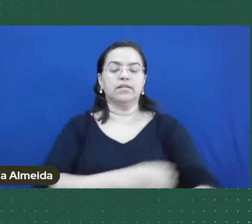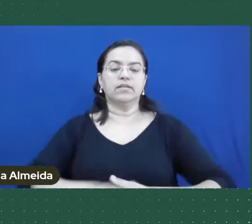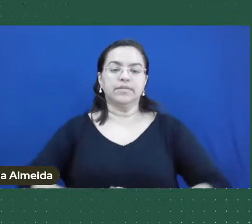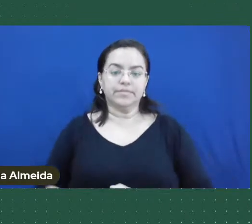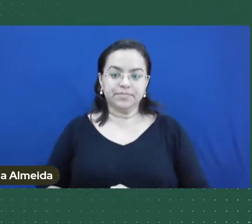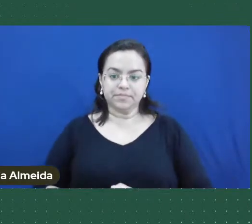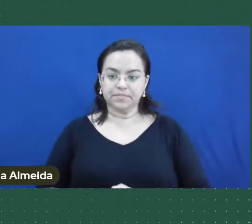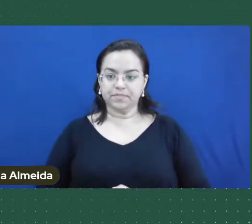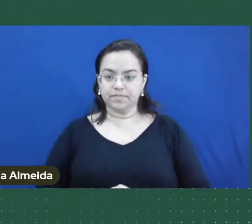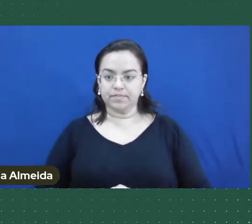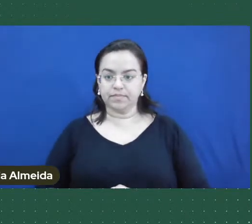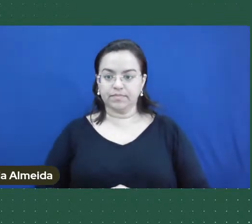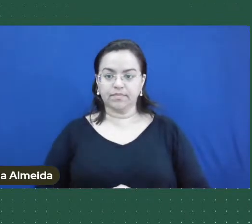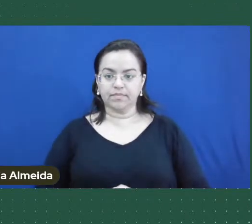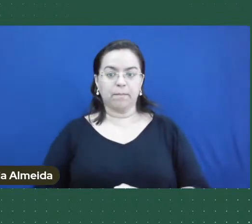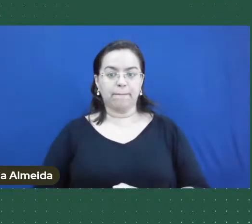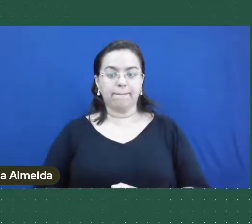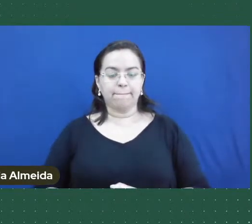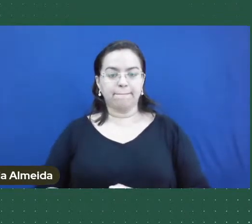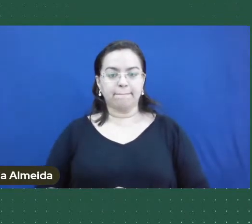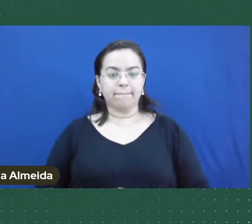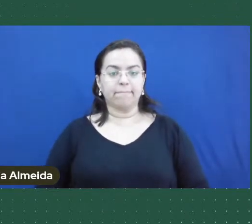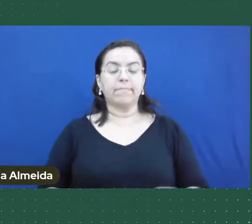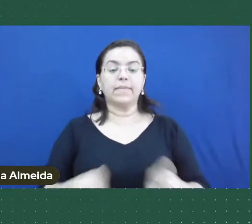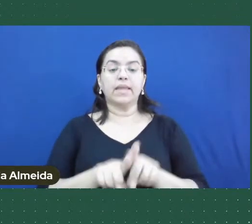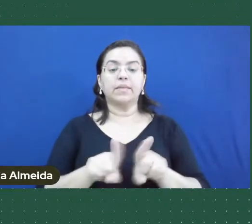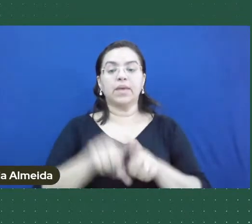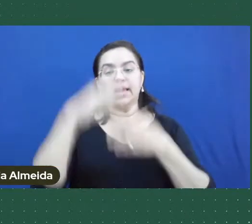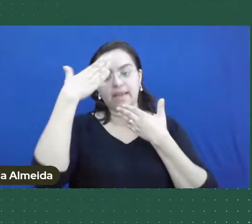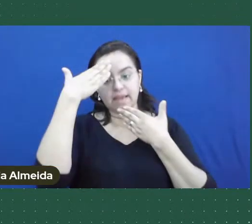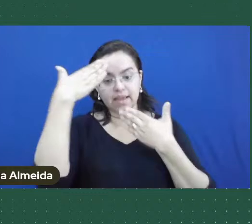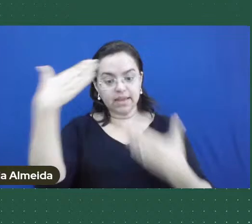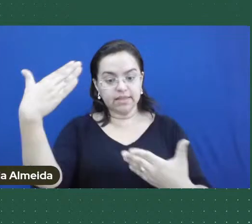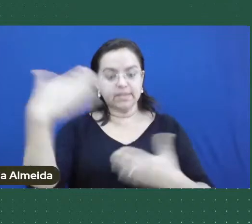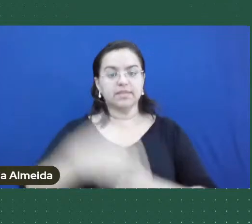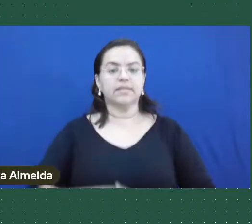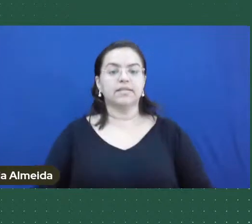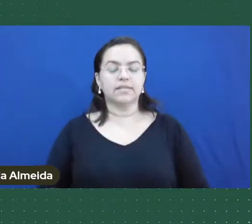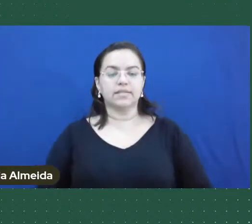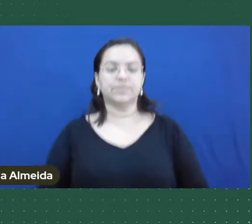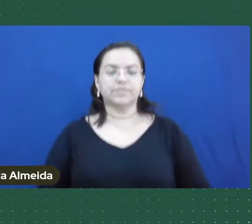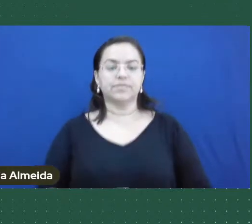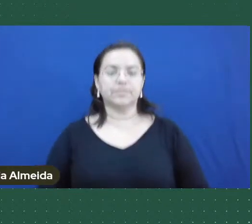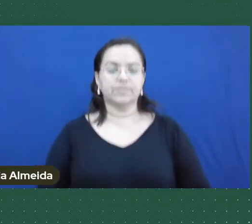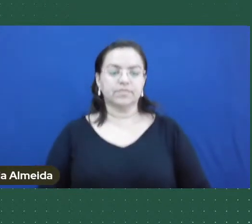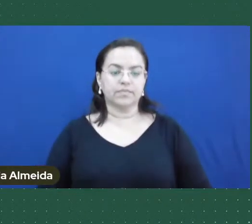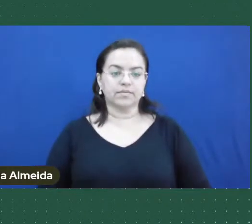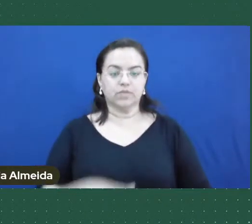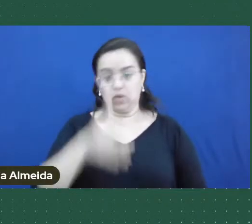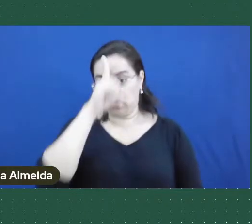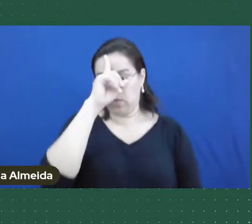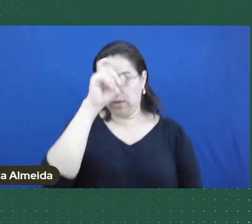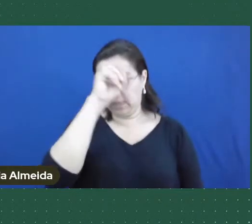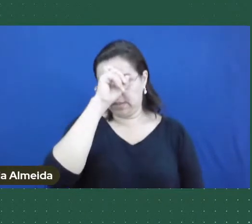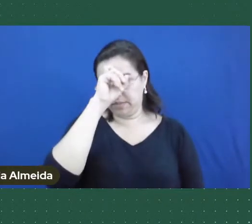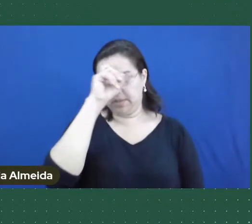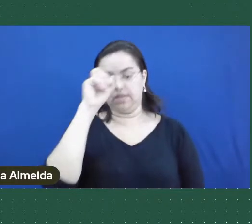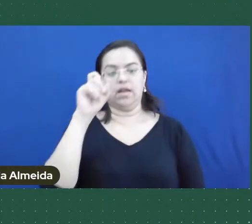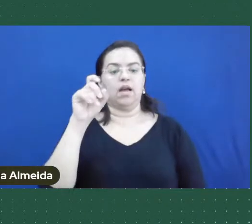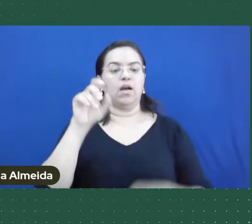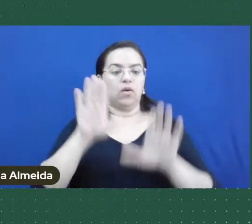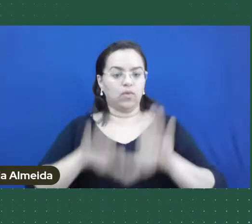com o Programa de Pós-Graduação. Quero agradecer também ao Hospital Universitário, EBSER,